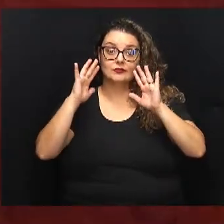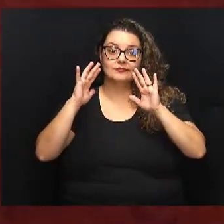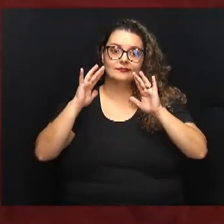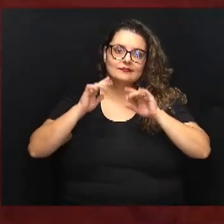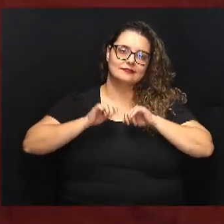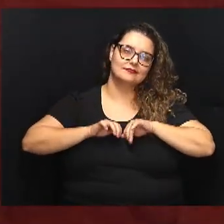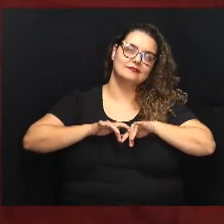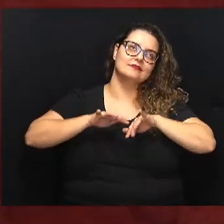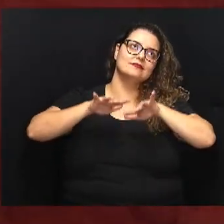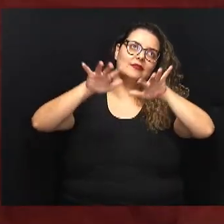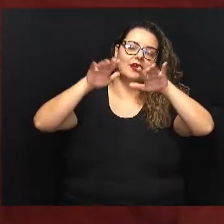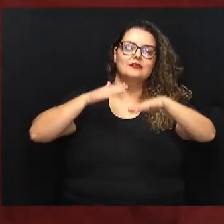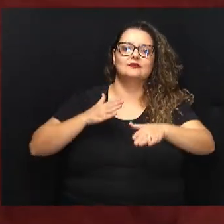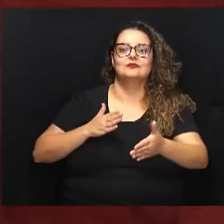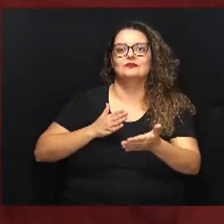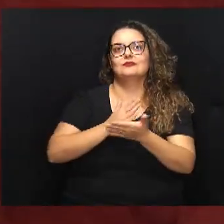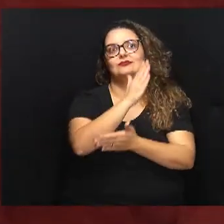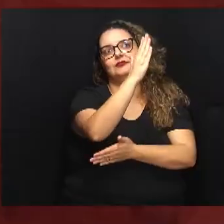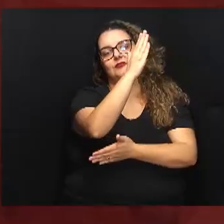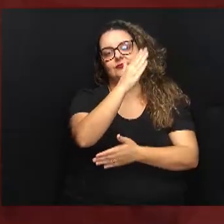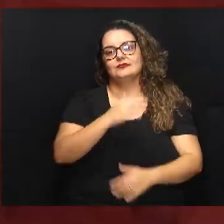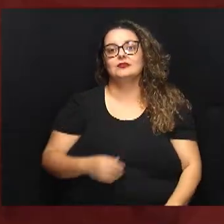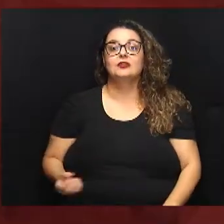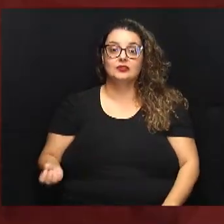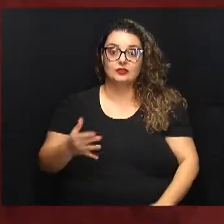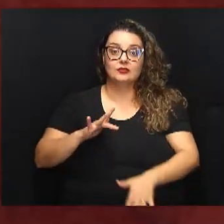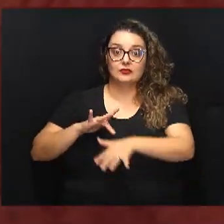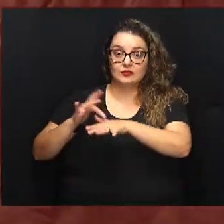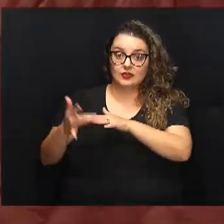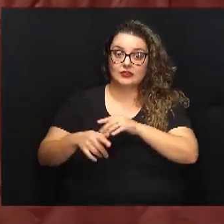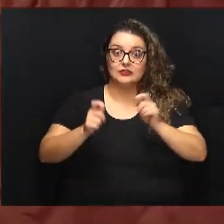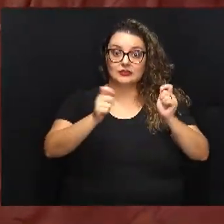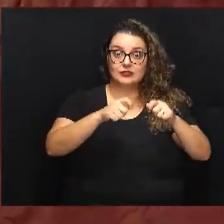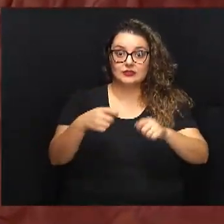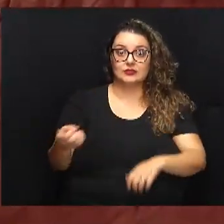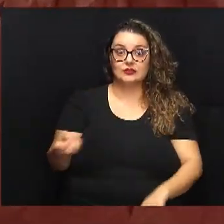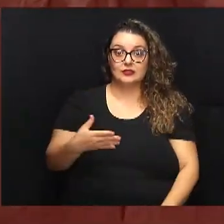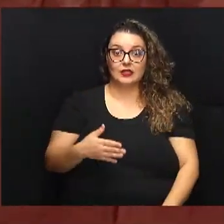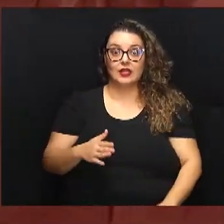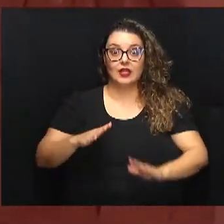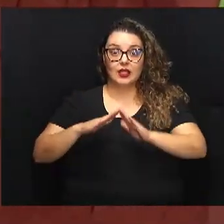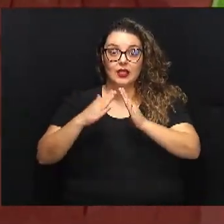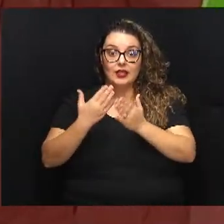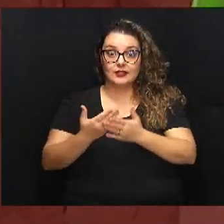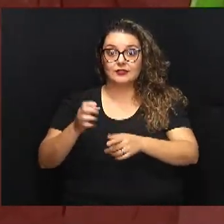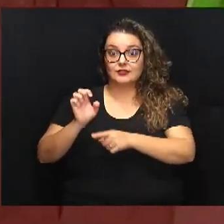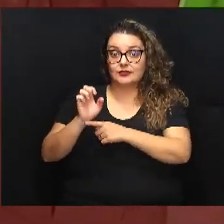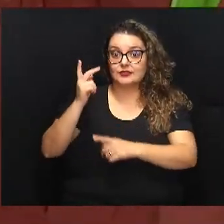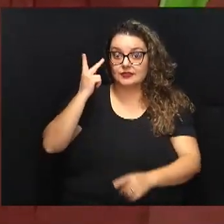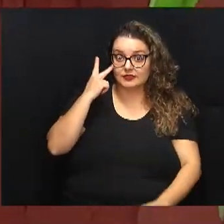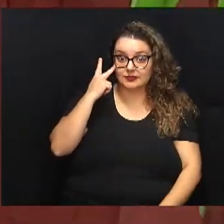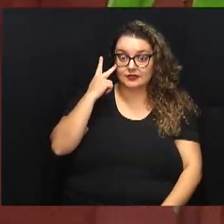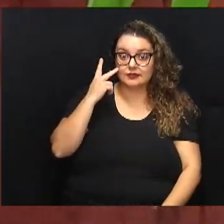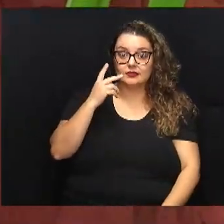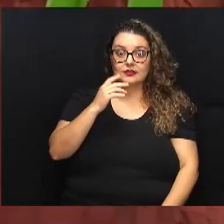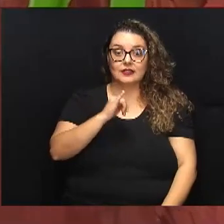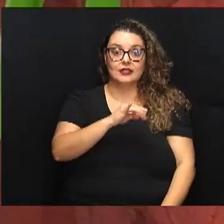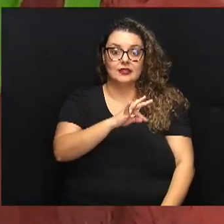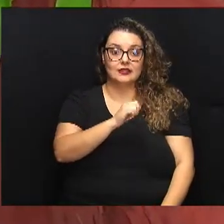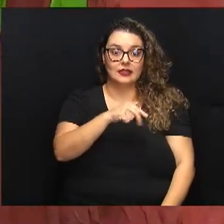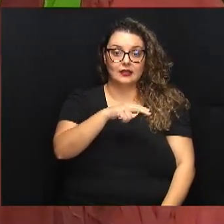cada vez mais alto, em novas mídias e novas possibilidades. Escolas de São Paulo,